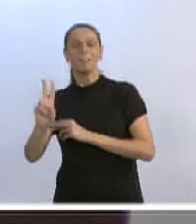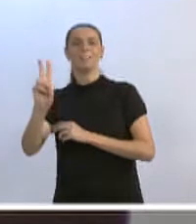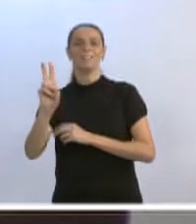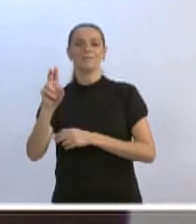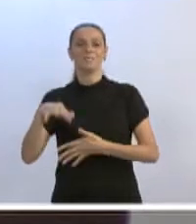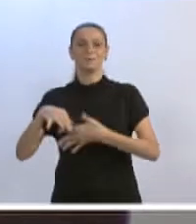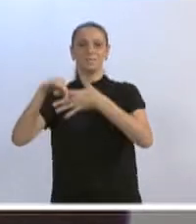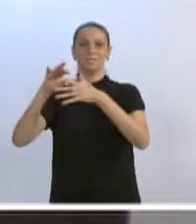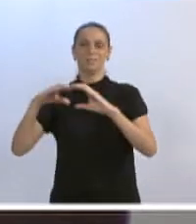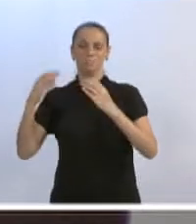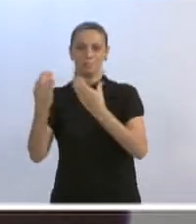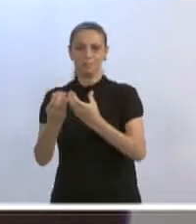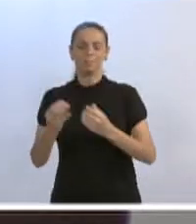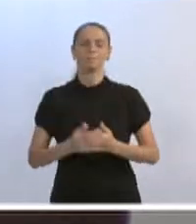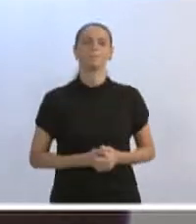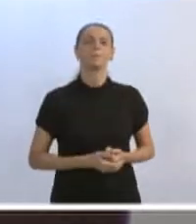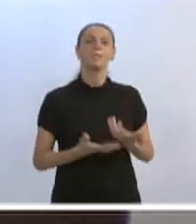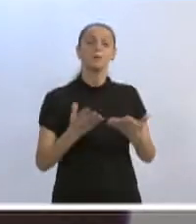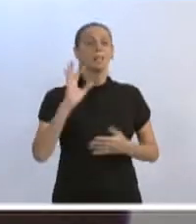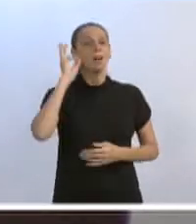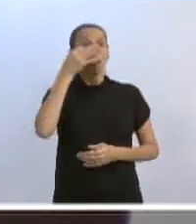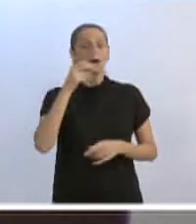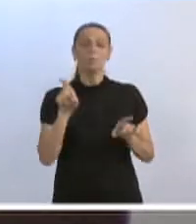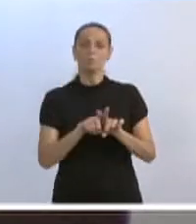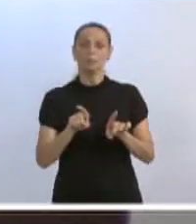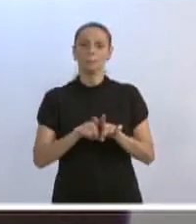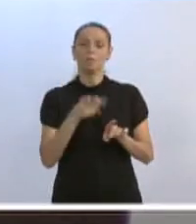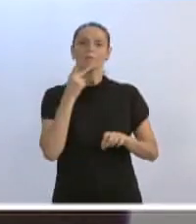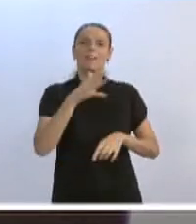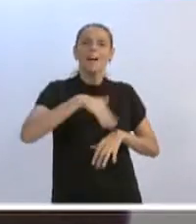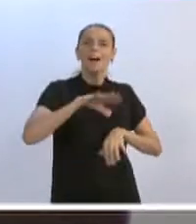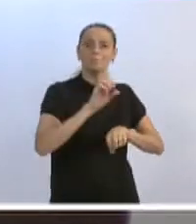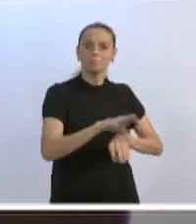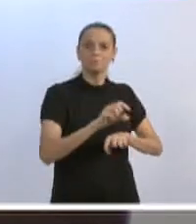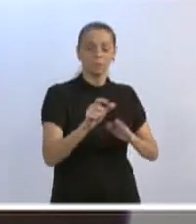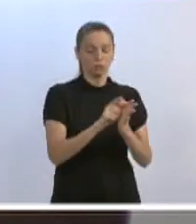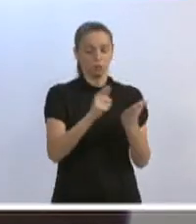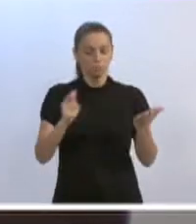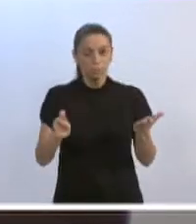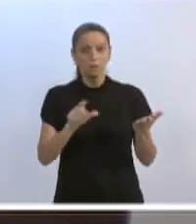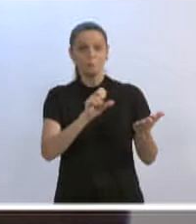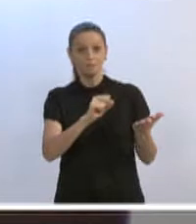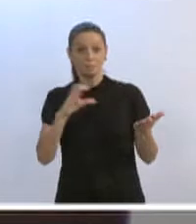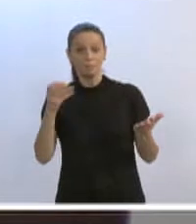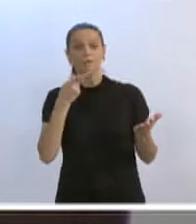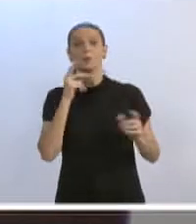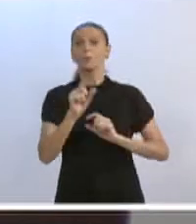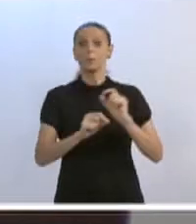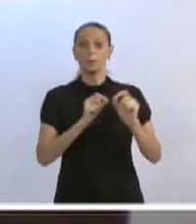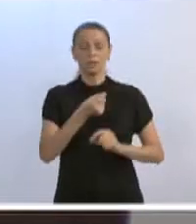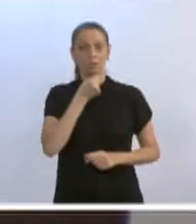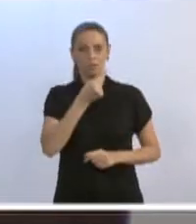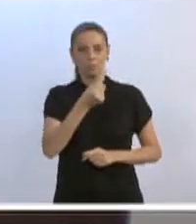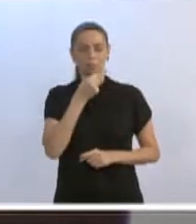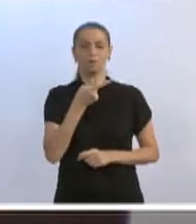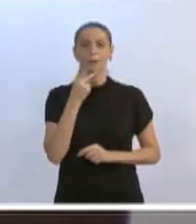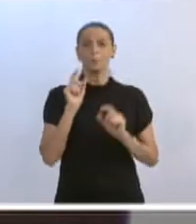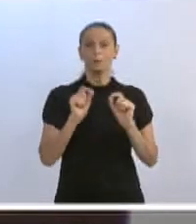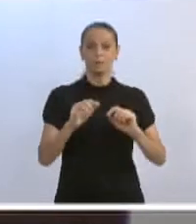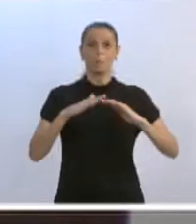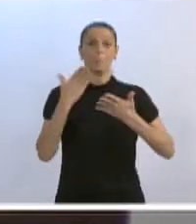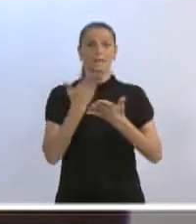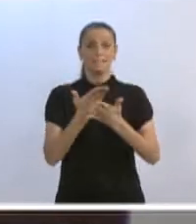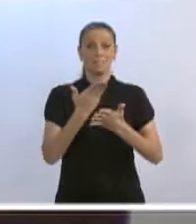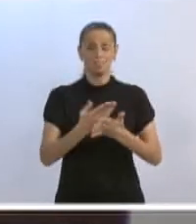esta casa quero aqui rapidinho falar na área da educação no jornal de santa catarina saiu que o jornalista pedro machado destacou que a escola